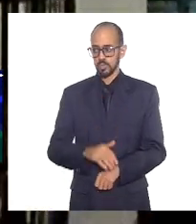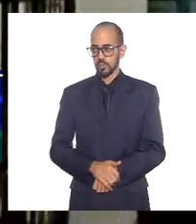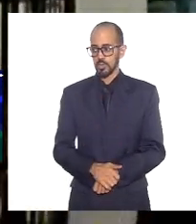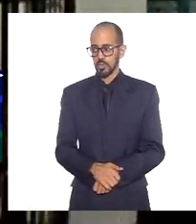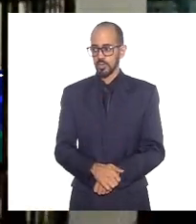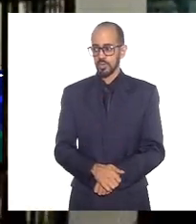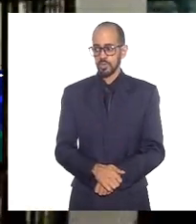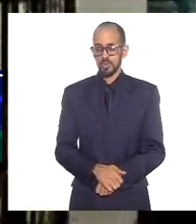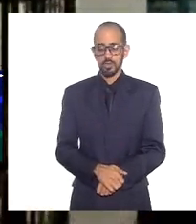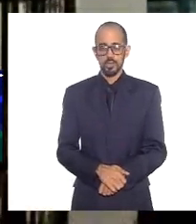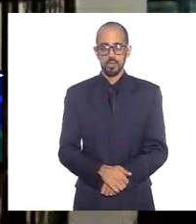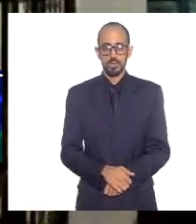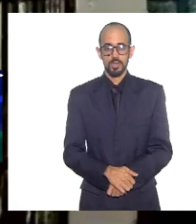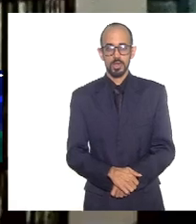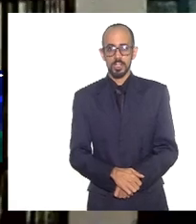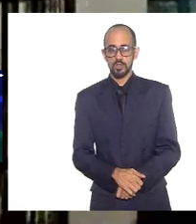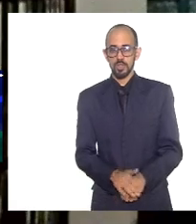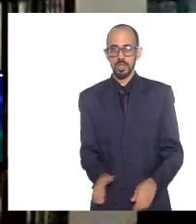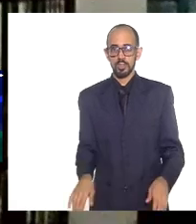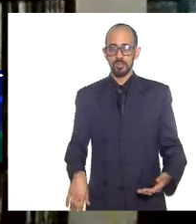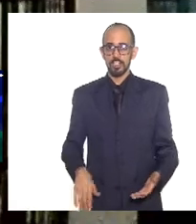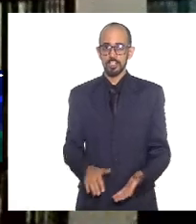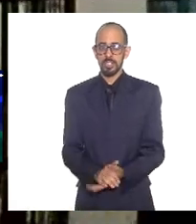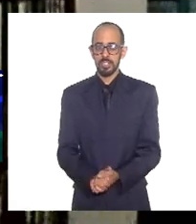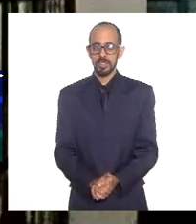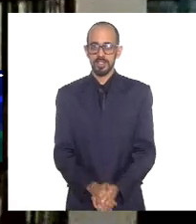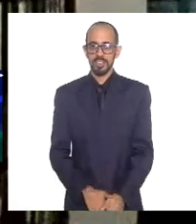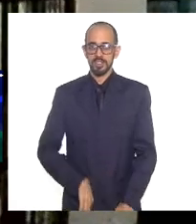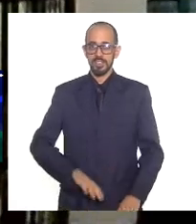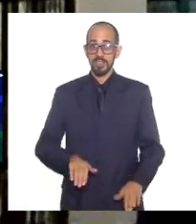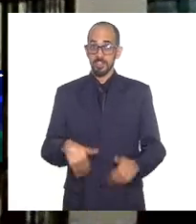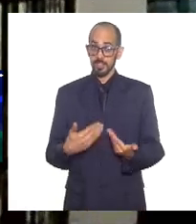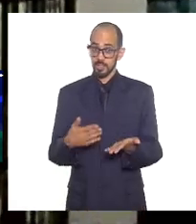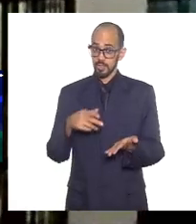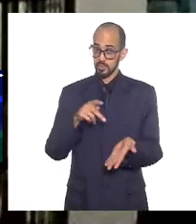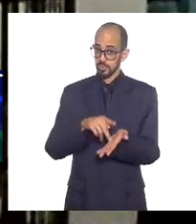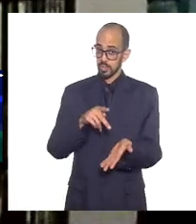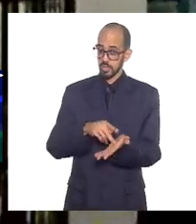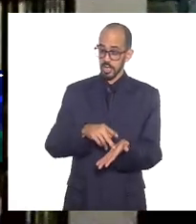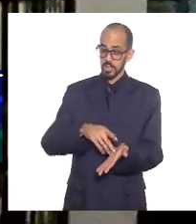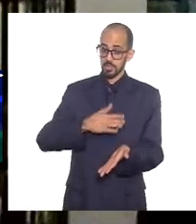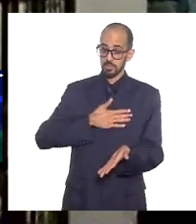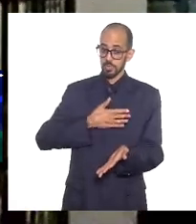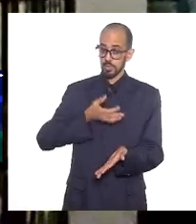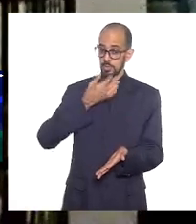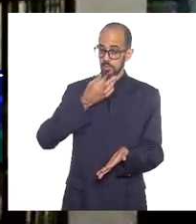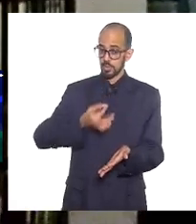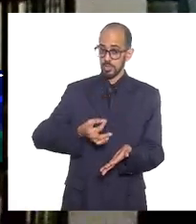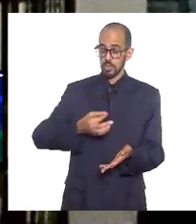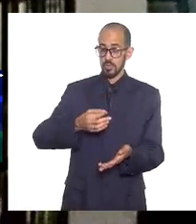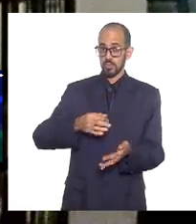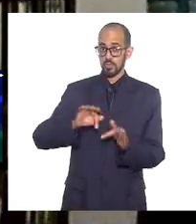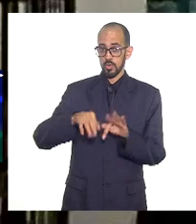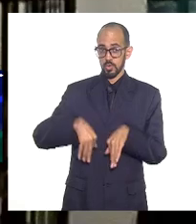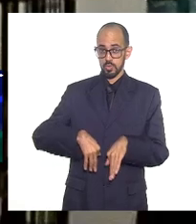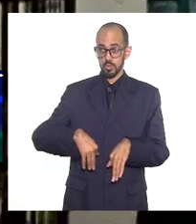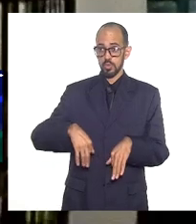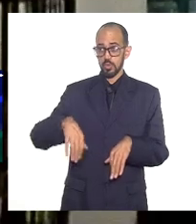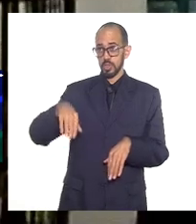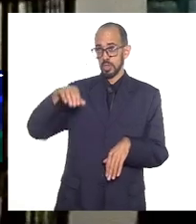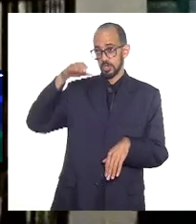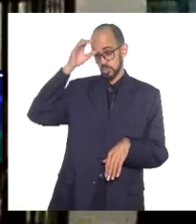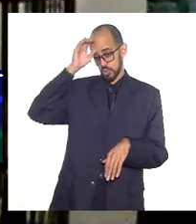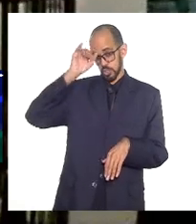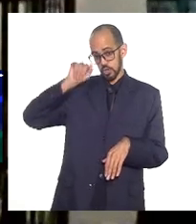Então, realmente, eu acho que... Eu vou concluir, Tia Ju, até para